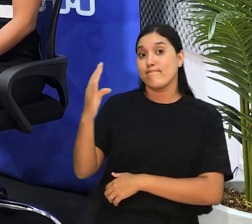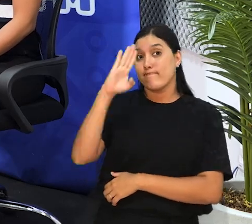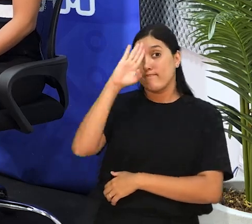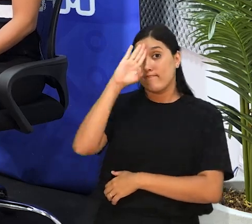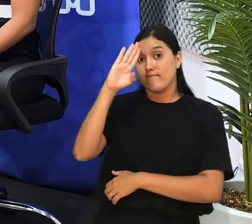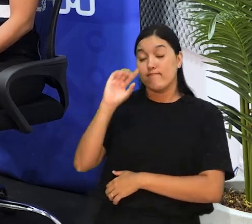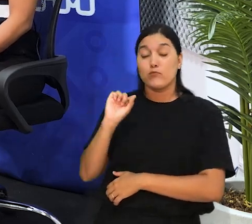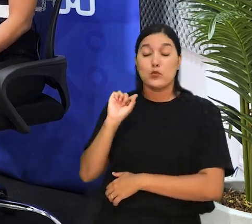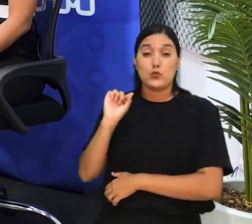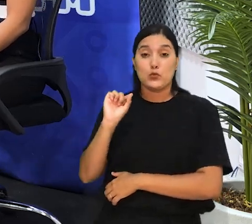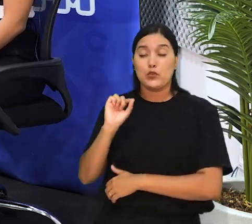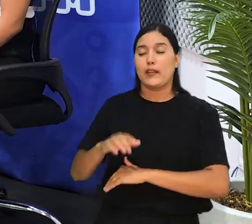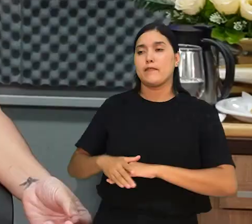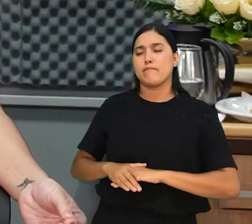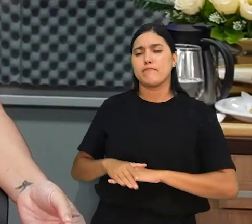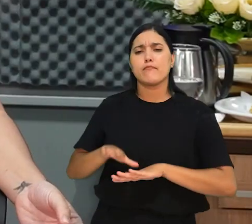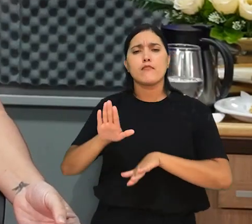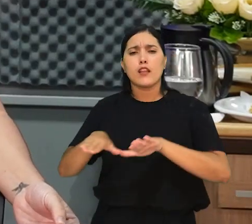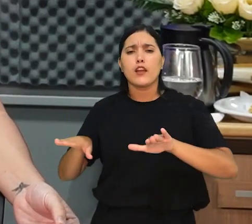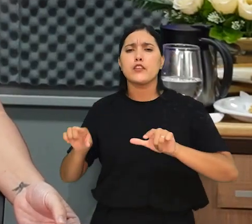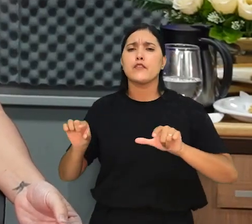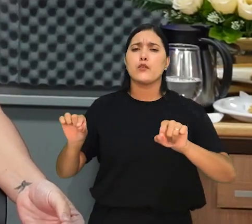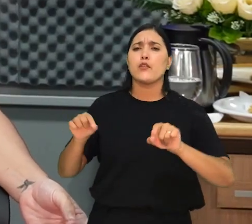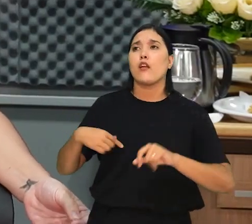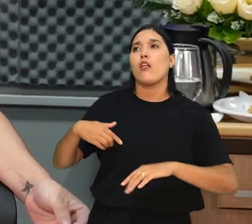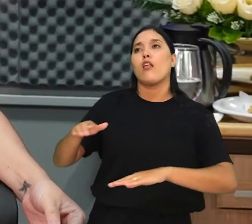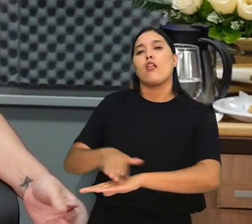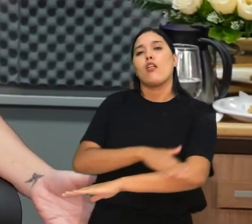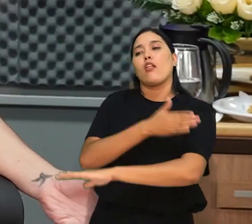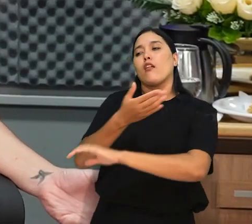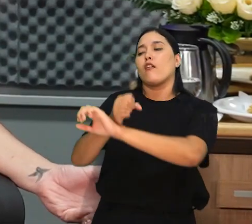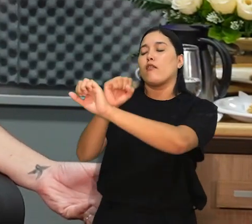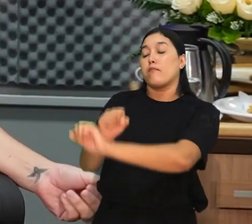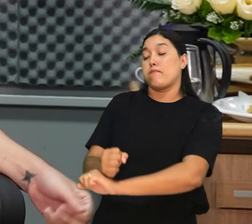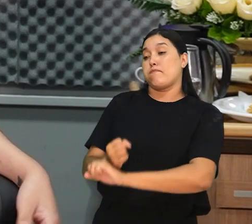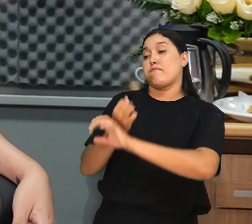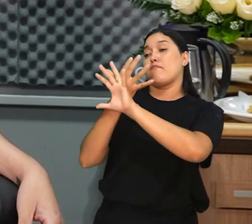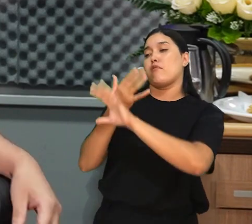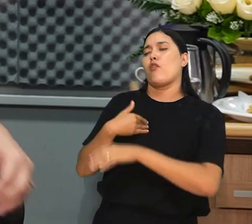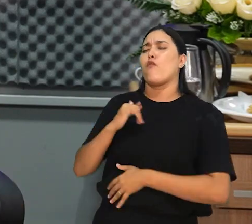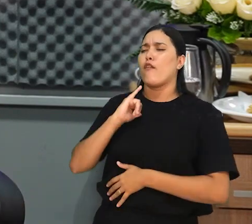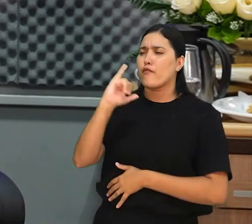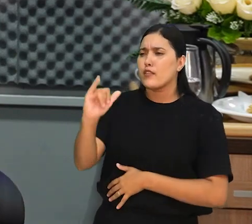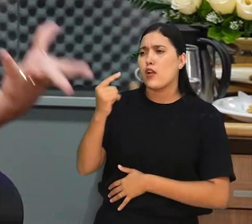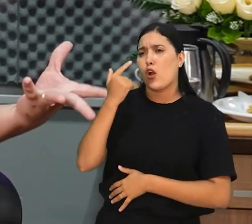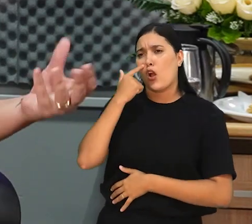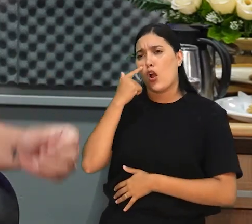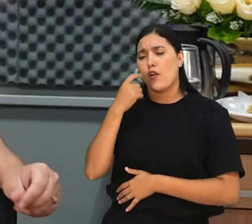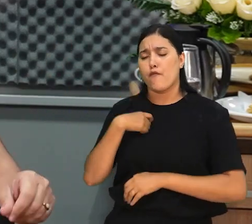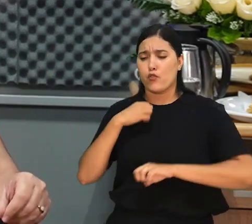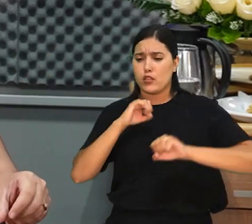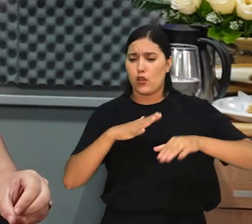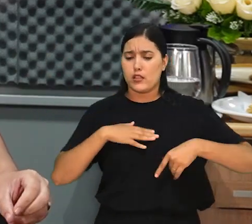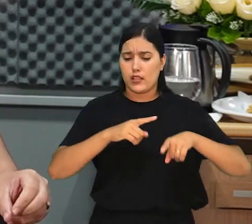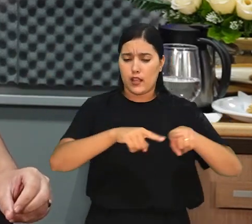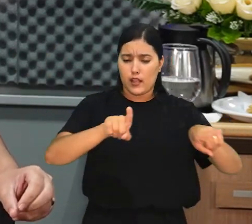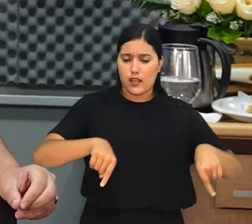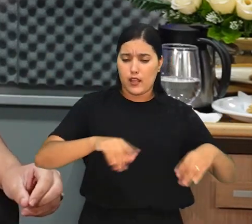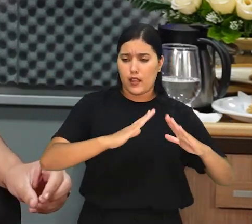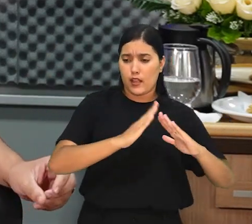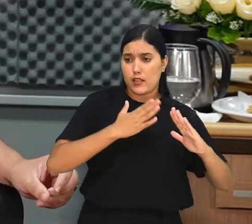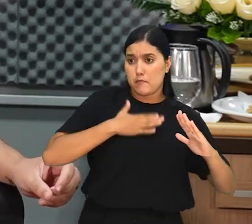fundamentais, principalmente, né, que muitas das vezes é o dia todo falando com ele, que eu vou dar aula lá no pátio do meu pai,